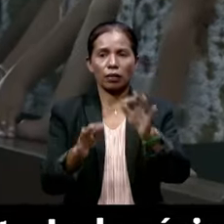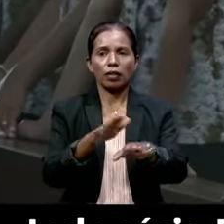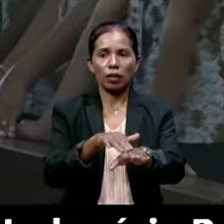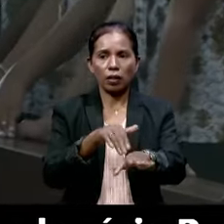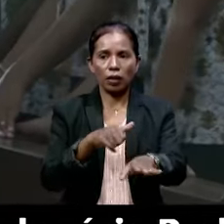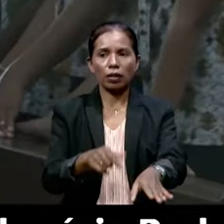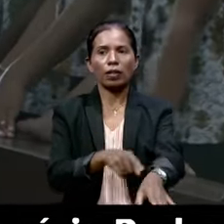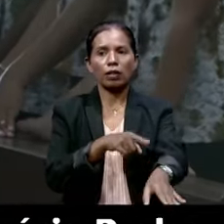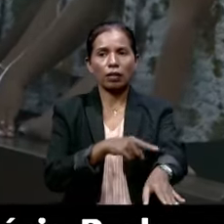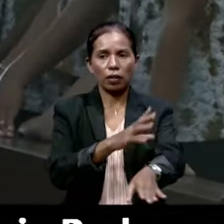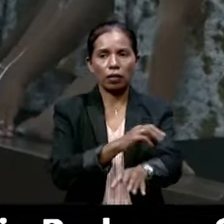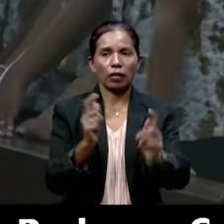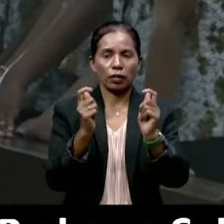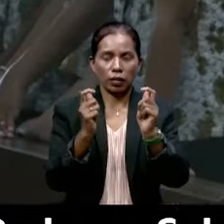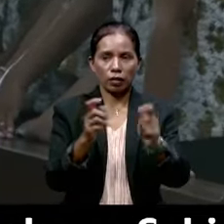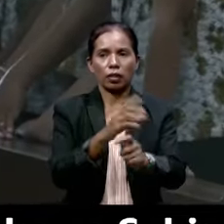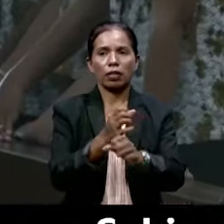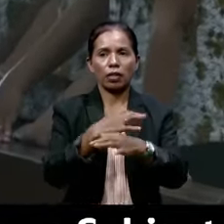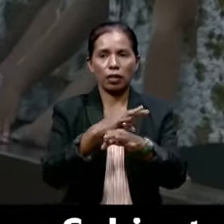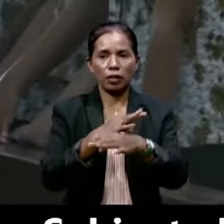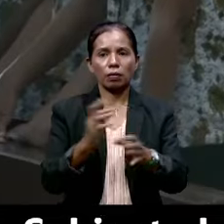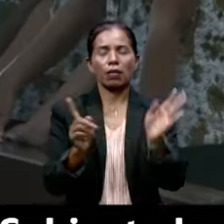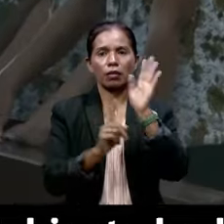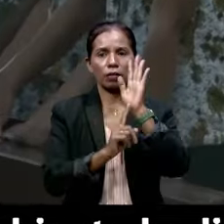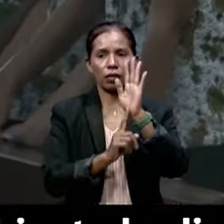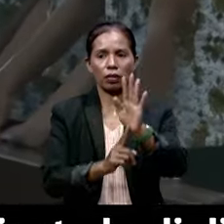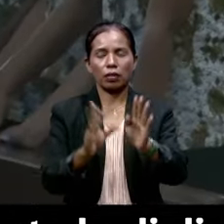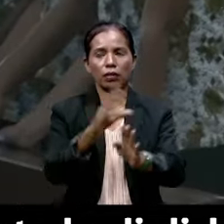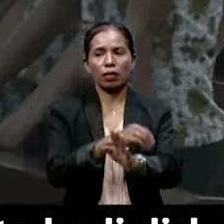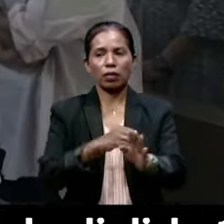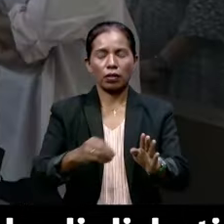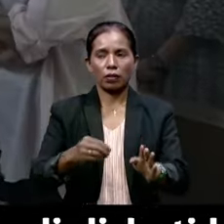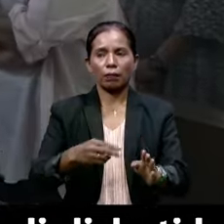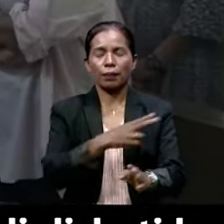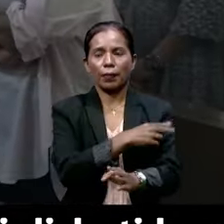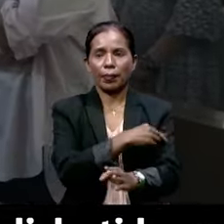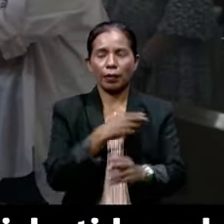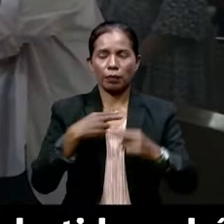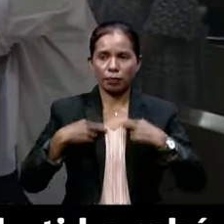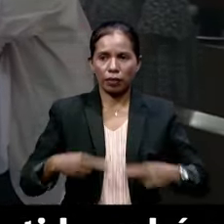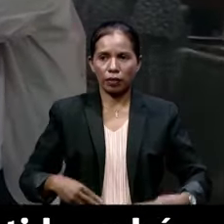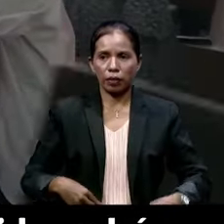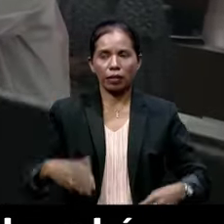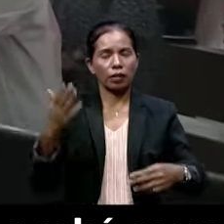cleur mas bem coco a tua dia rodi bele sai husi fragilidade humano nem bem mas sempre